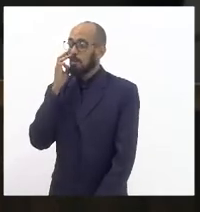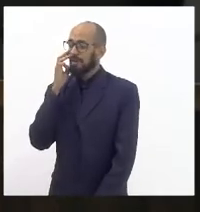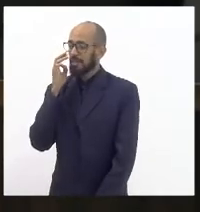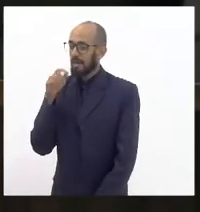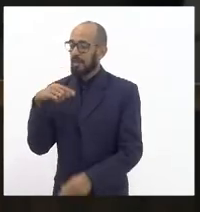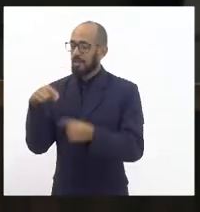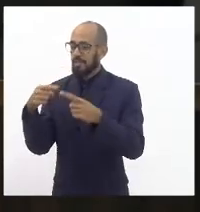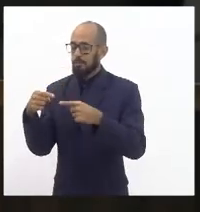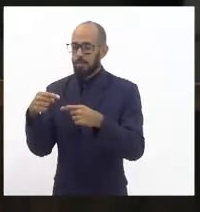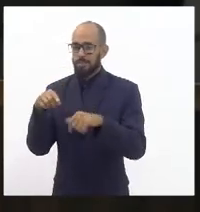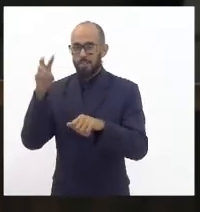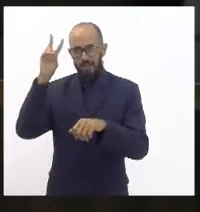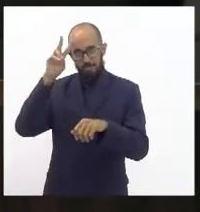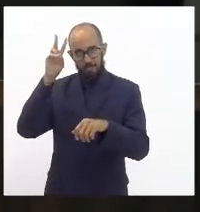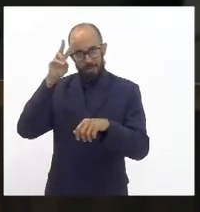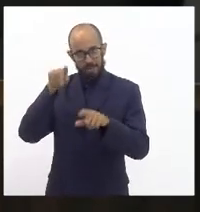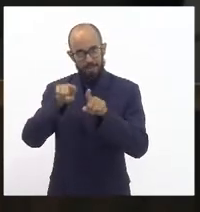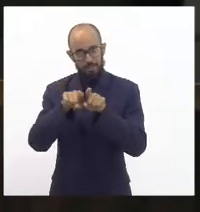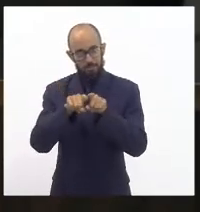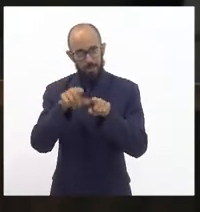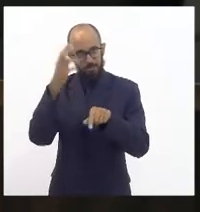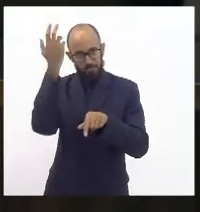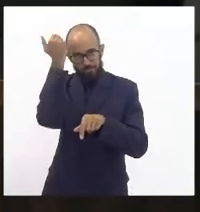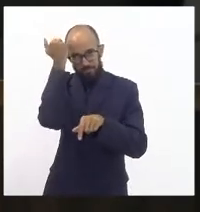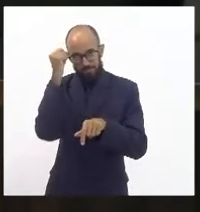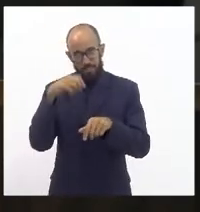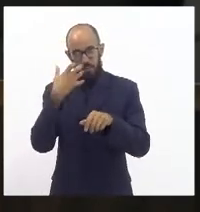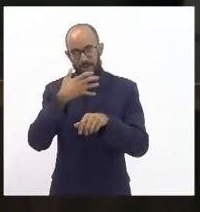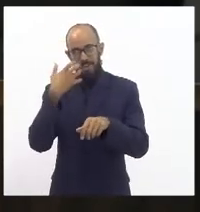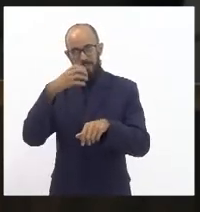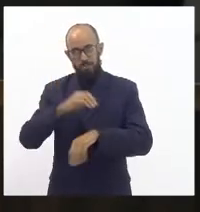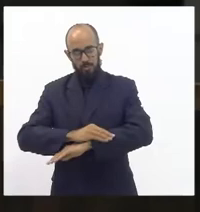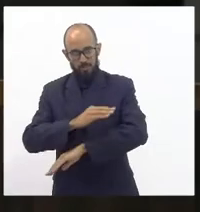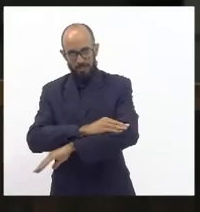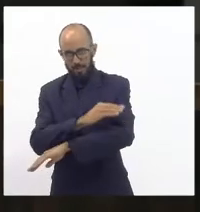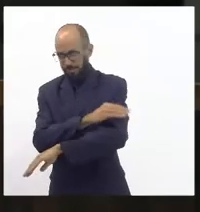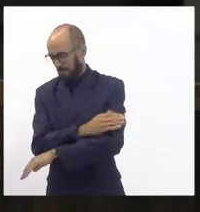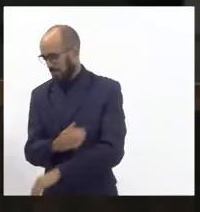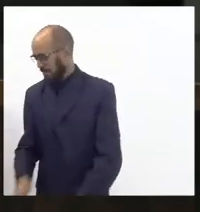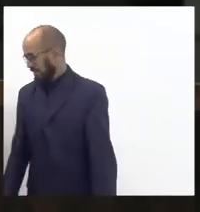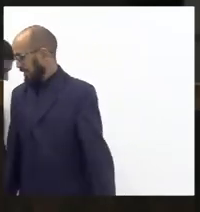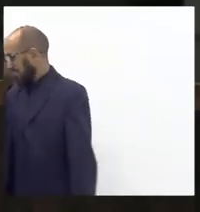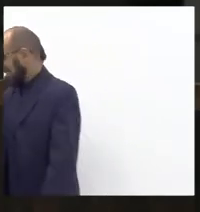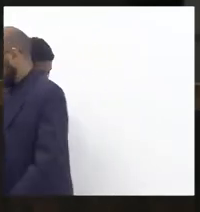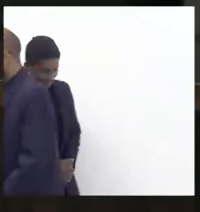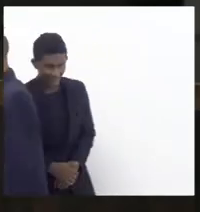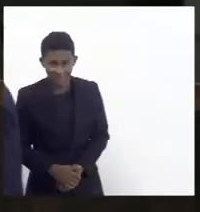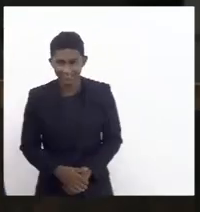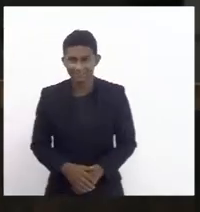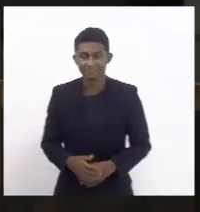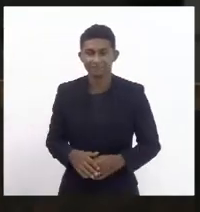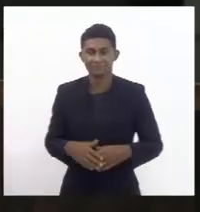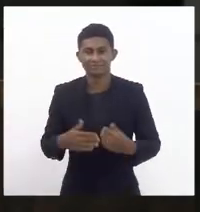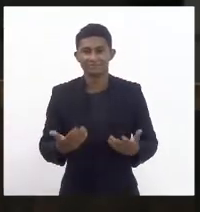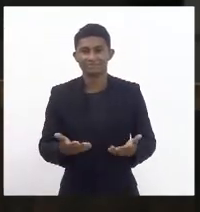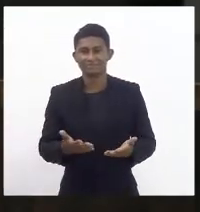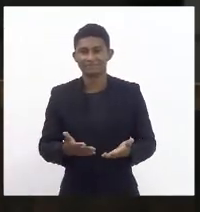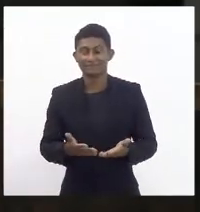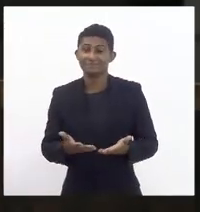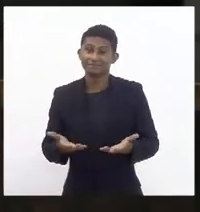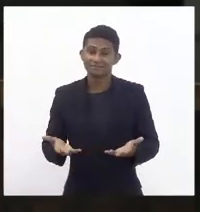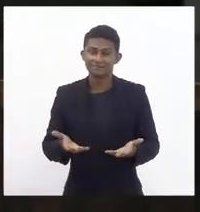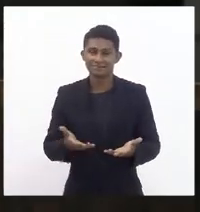deputado Aliomar do Jackson do Pandeiro que é o canto do sapo Pois foi pagar espalhei é mais ou menos